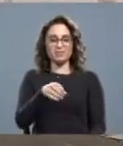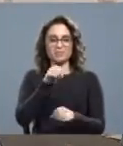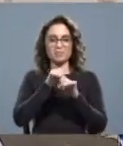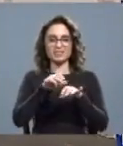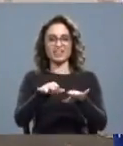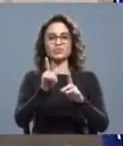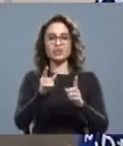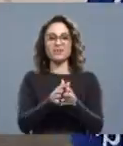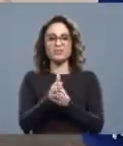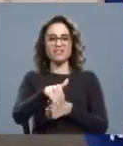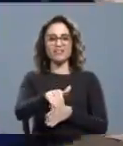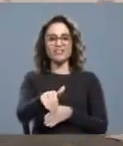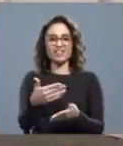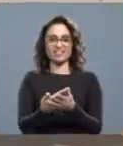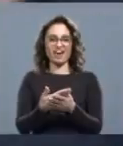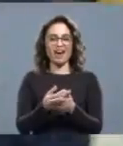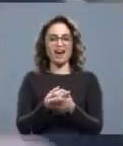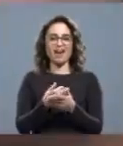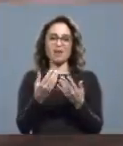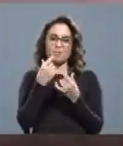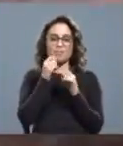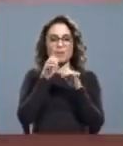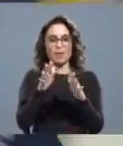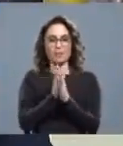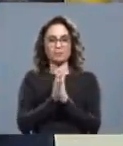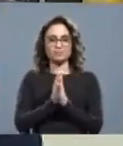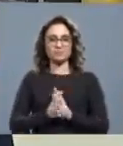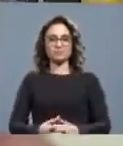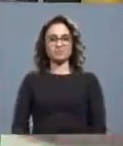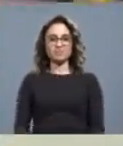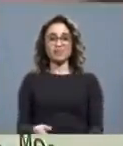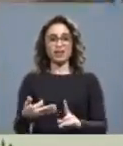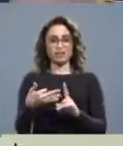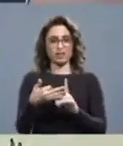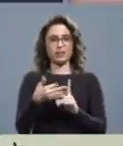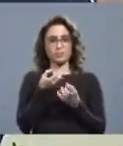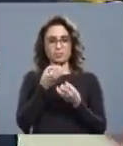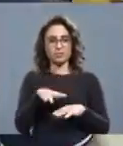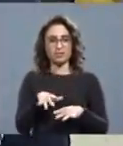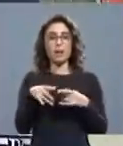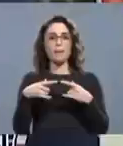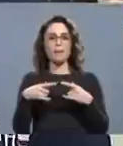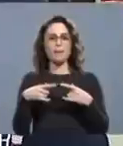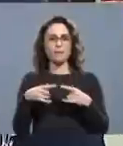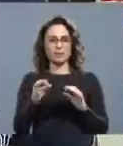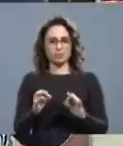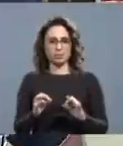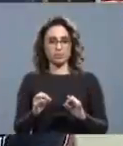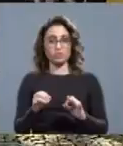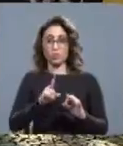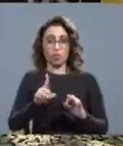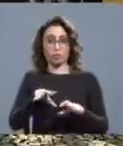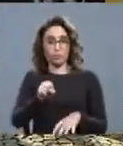para deixar nesta homilia? Eu perdi clientes, lá. A experiência está quase. Mas não vos apanhados,